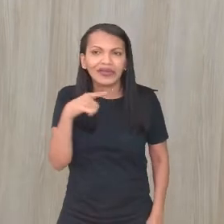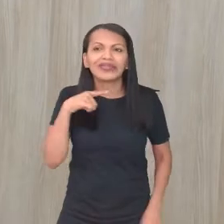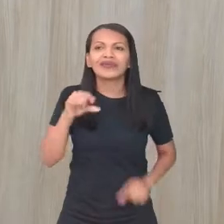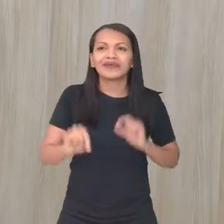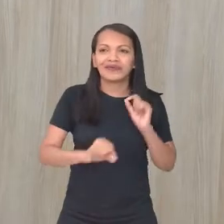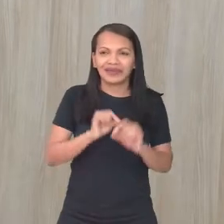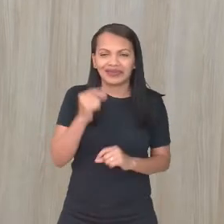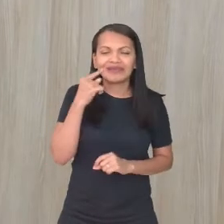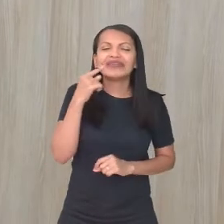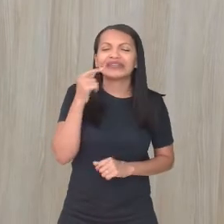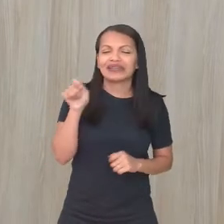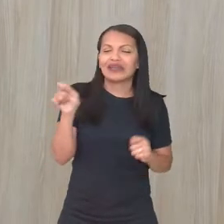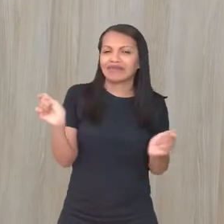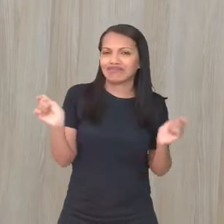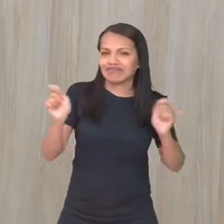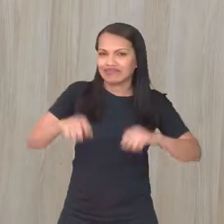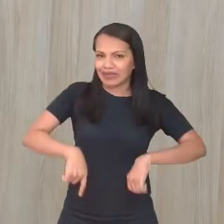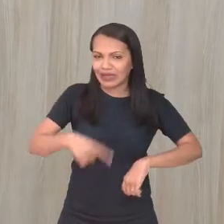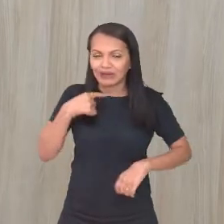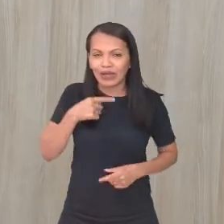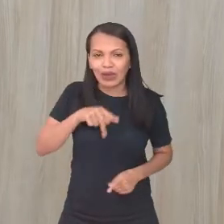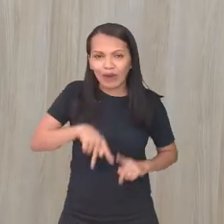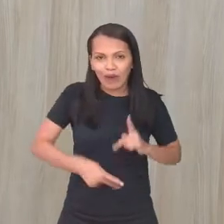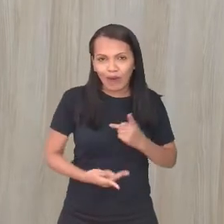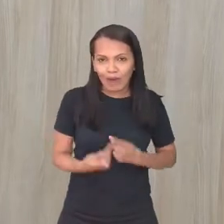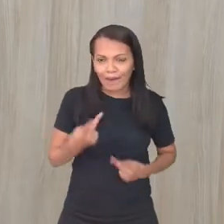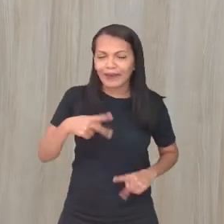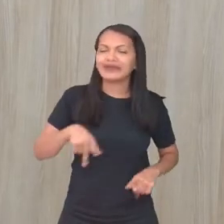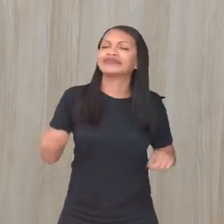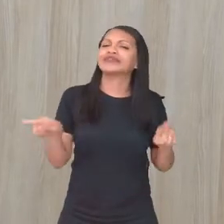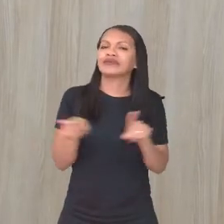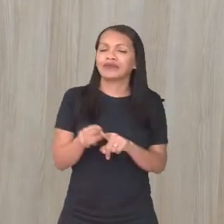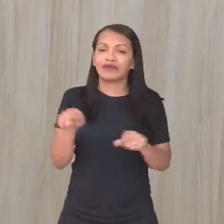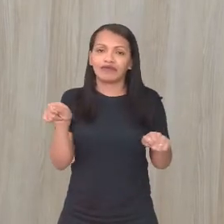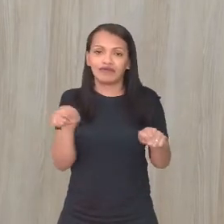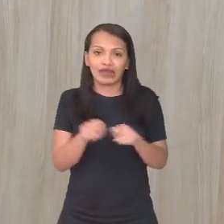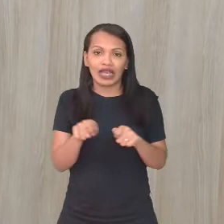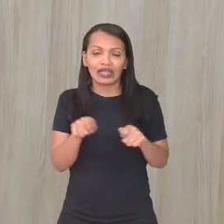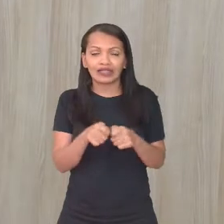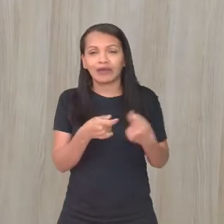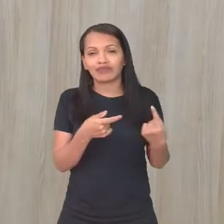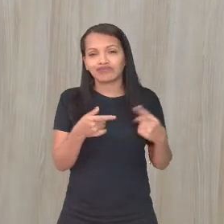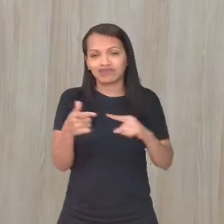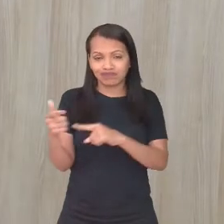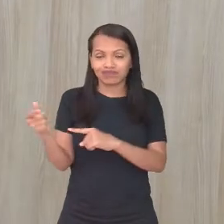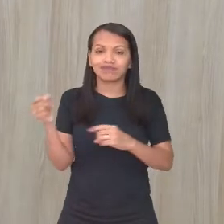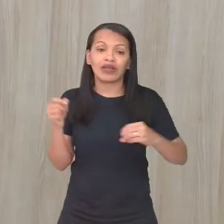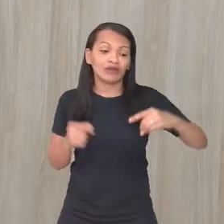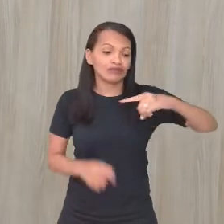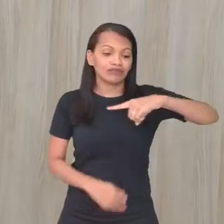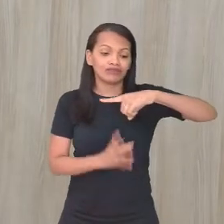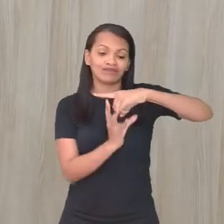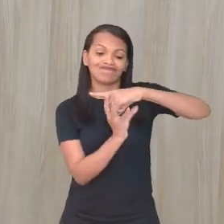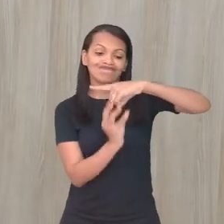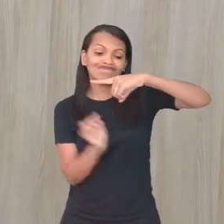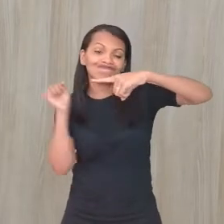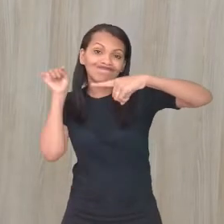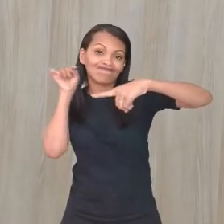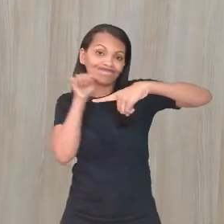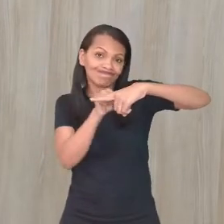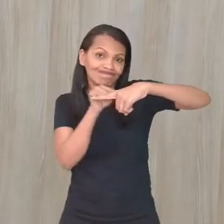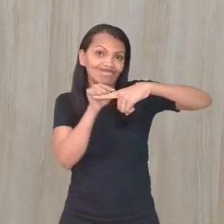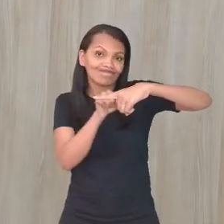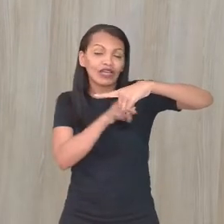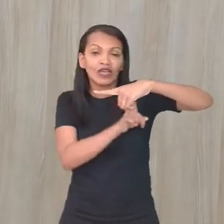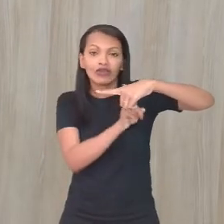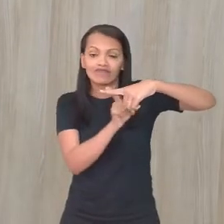crescente desses hormônios, e aí vão produzir o esperma. E que dentro desse esperma